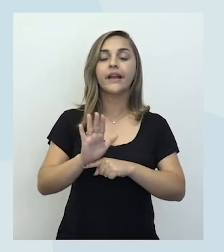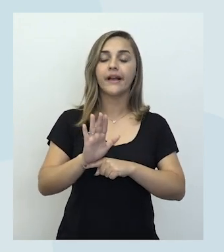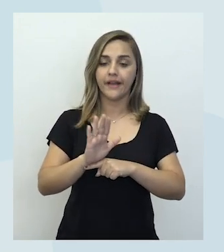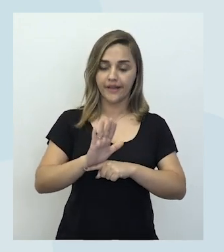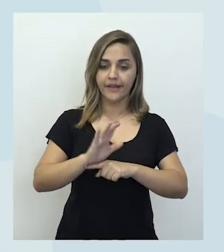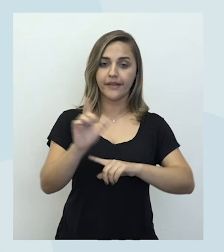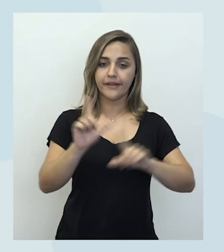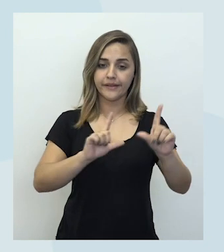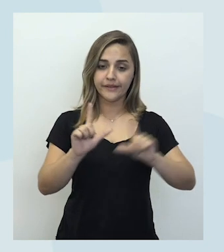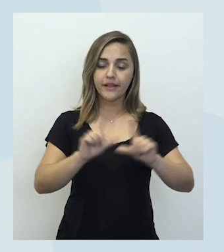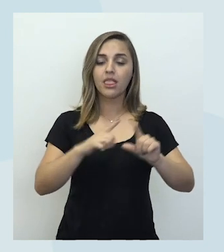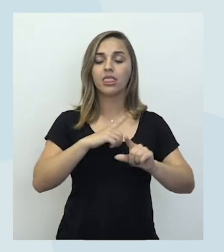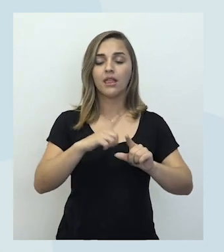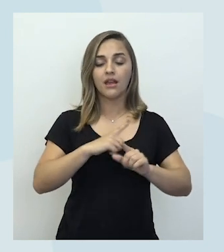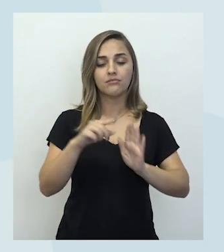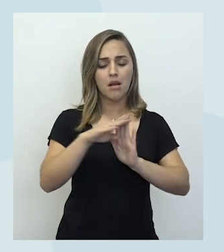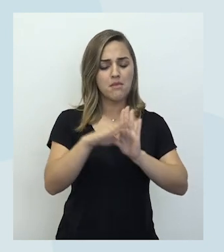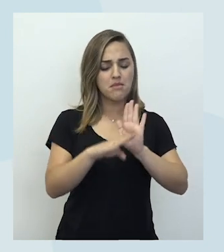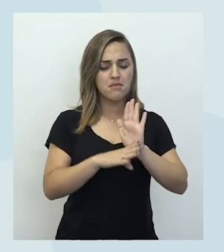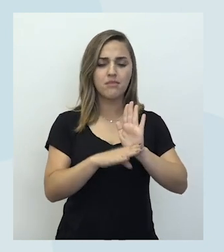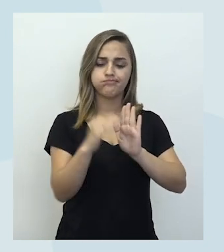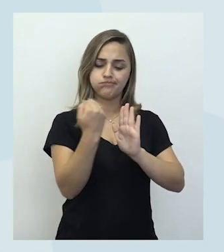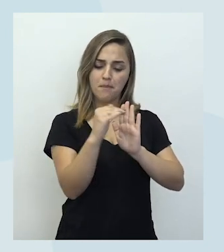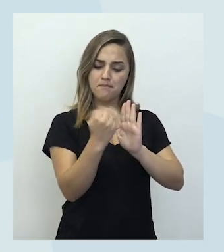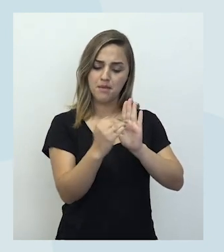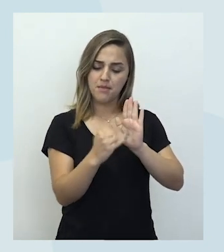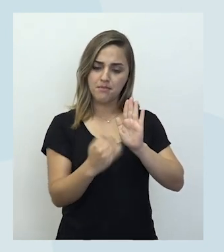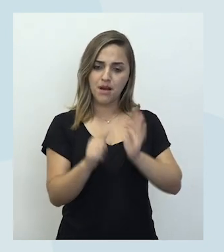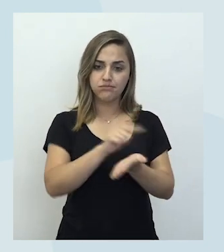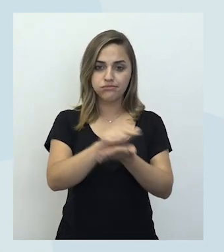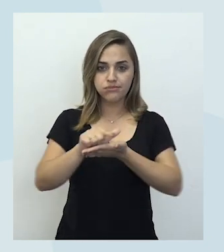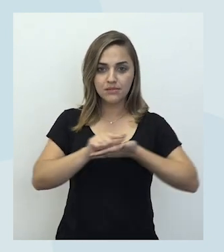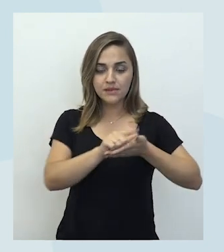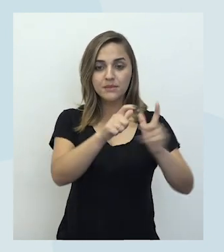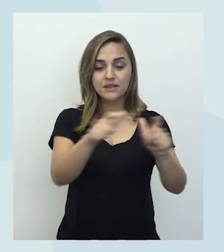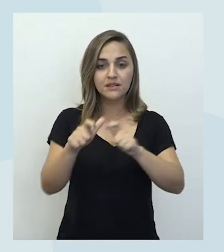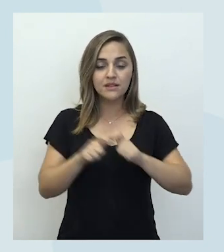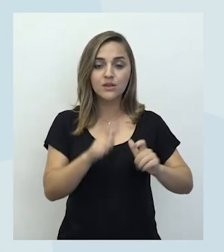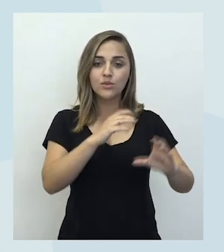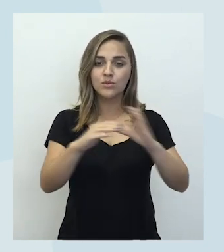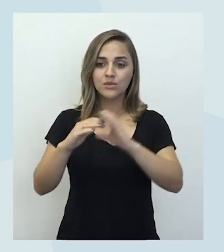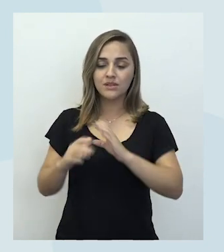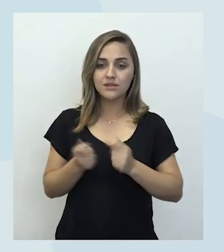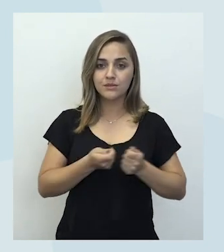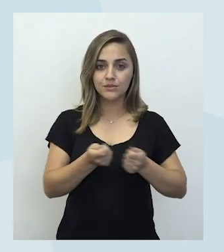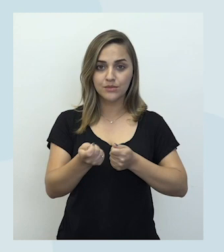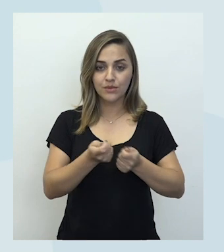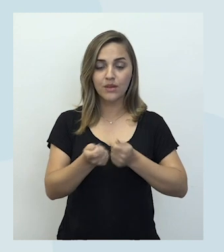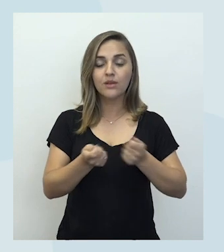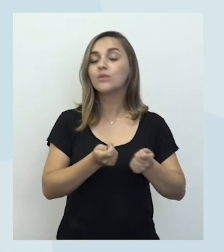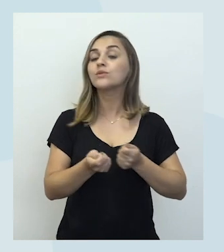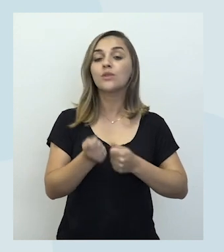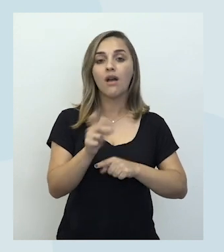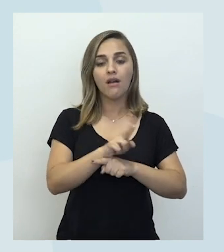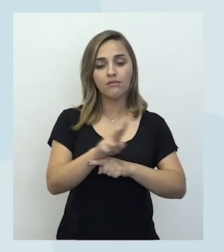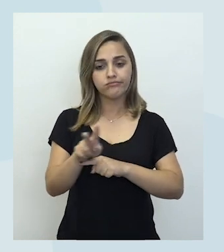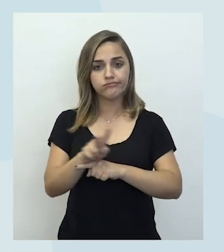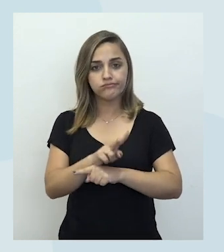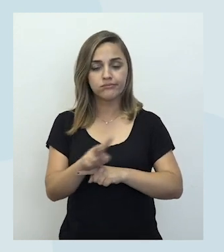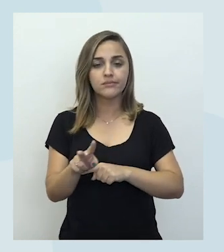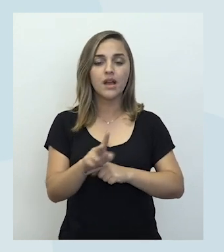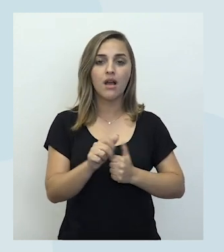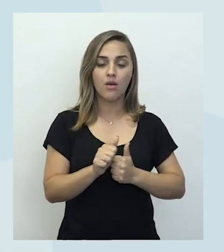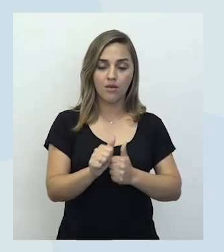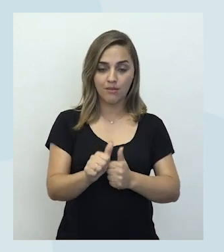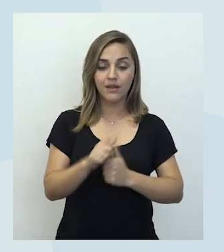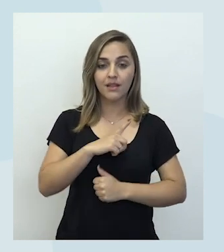de distanciamento social, higiene, limpeza de ambientes, comunicação e monitoramento. Entre os cuidados obrigatórios